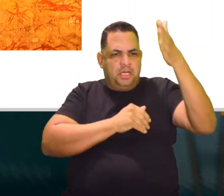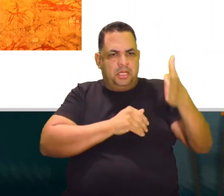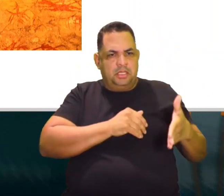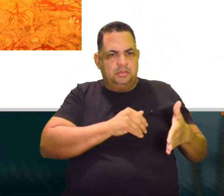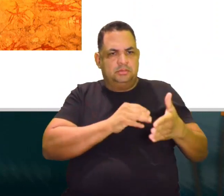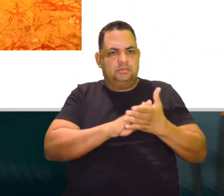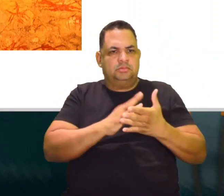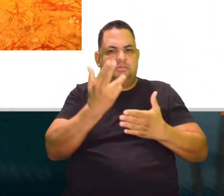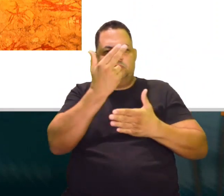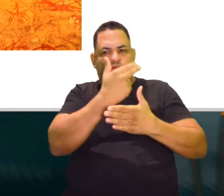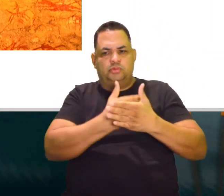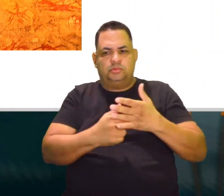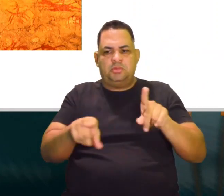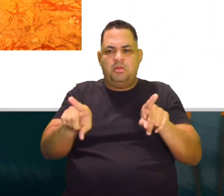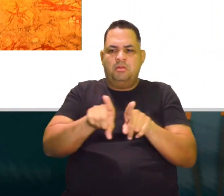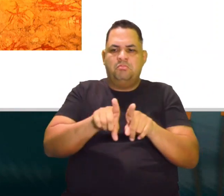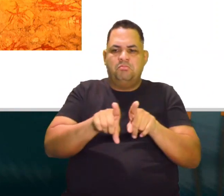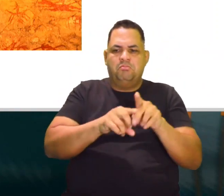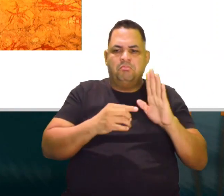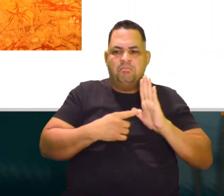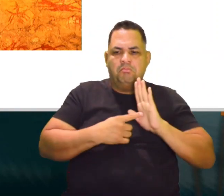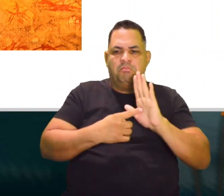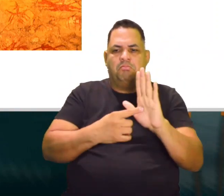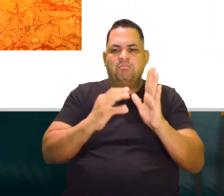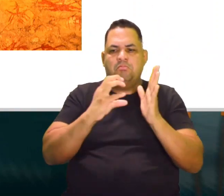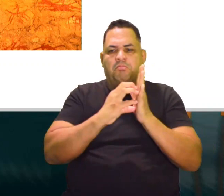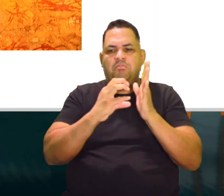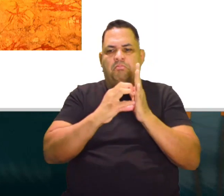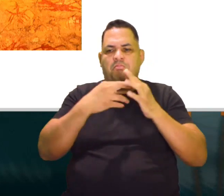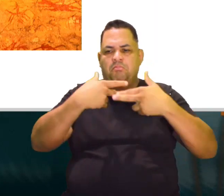os desenhos que traziam o quê?